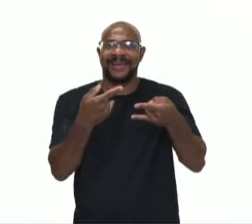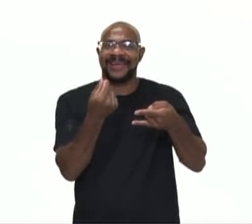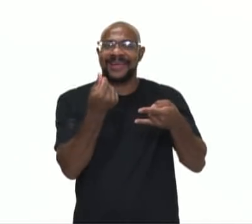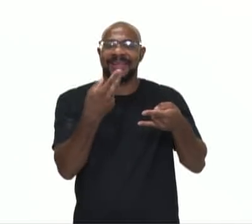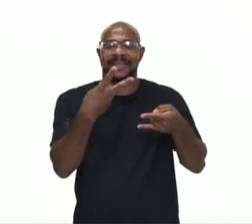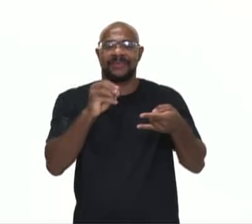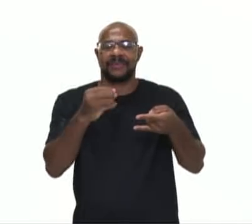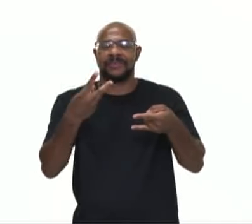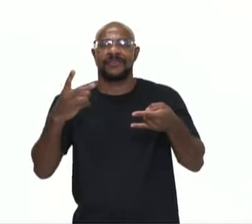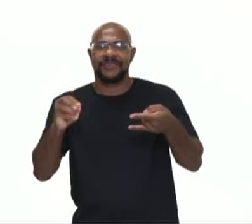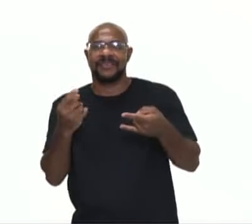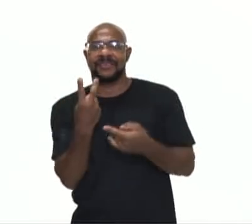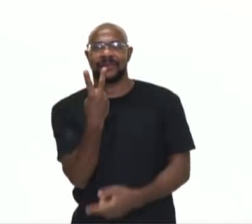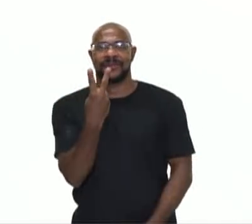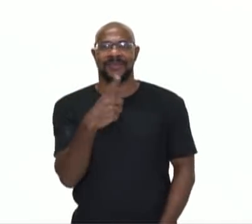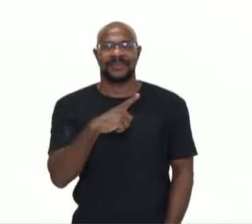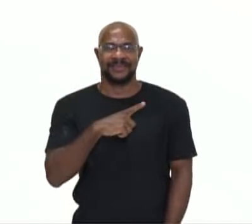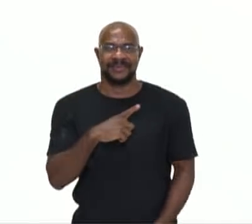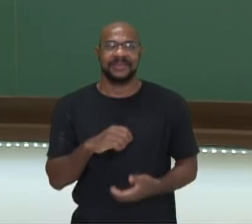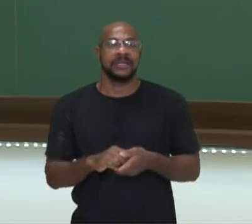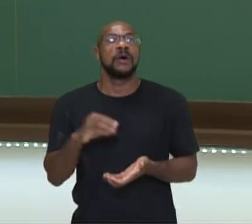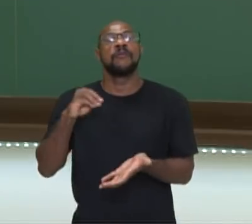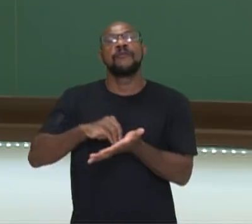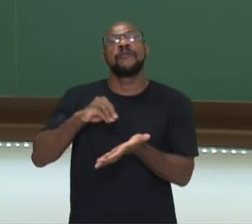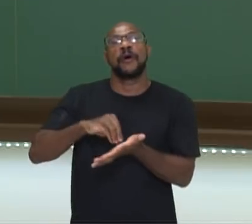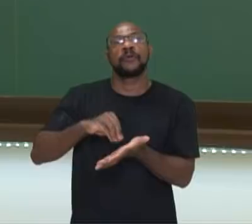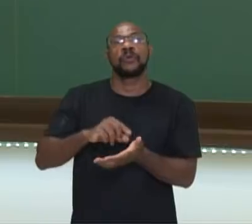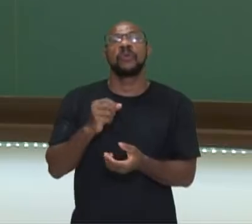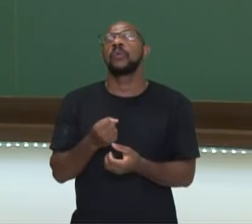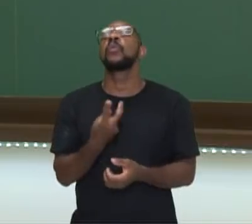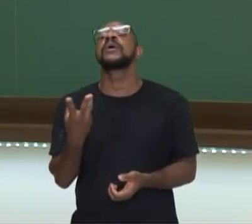R$ 1,35 para pagar a conta. Certo?